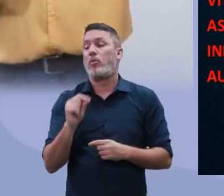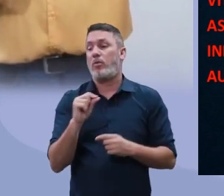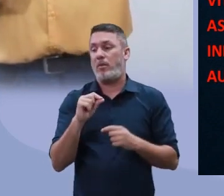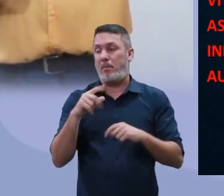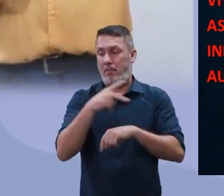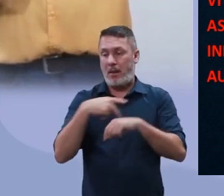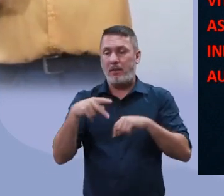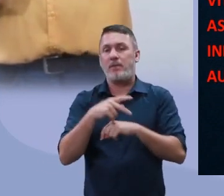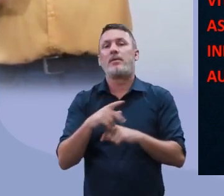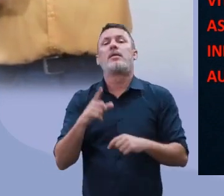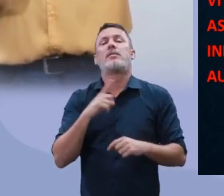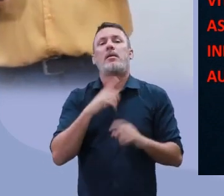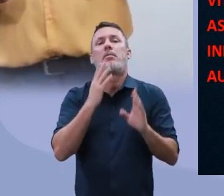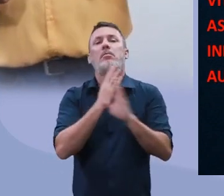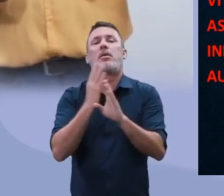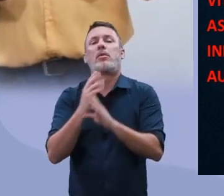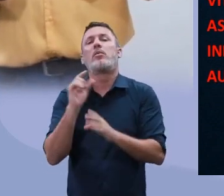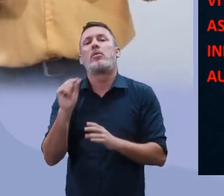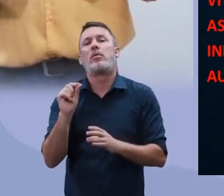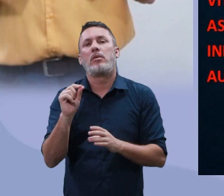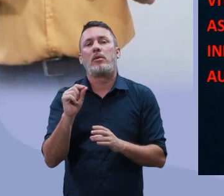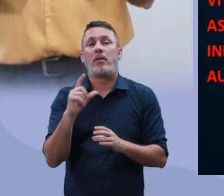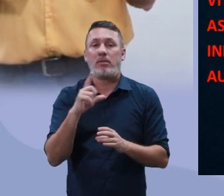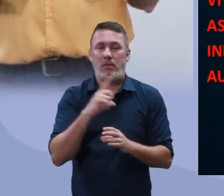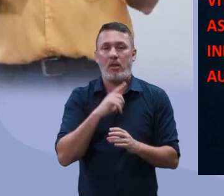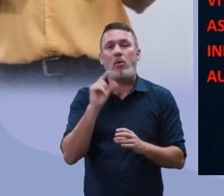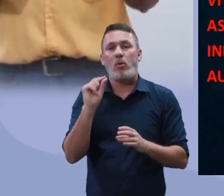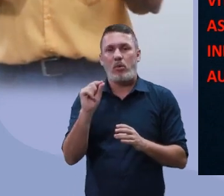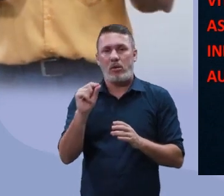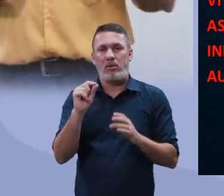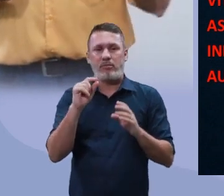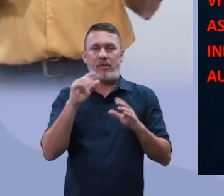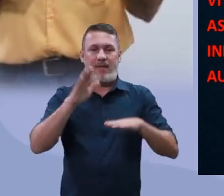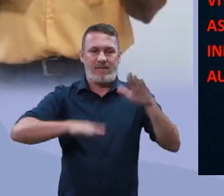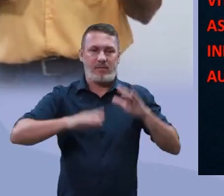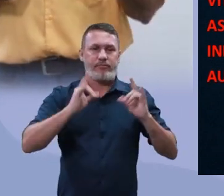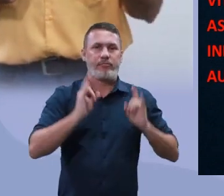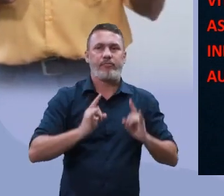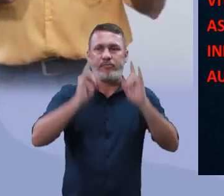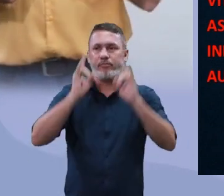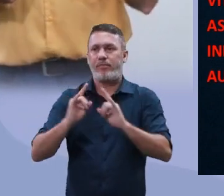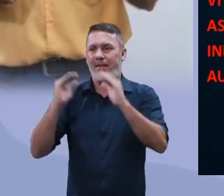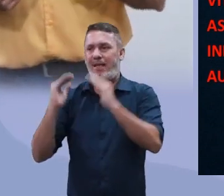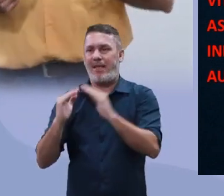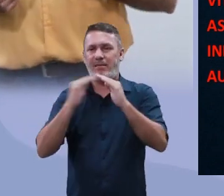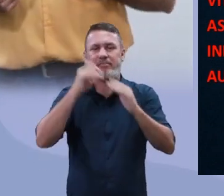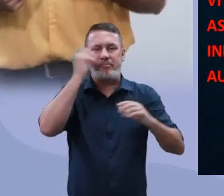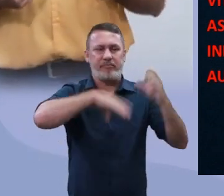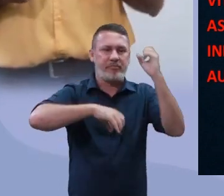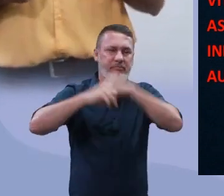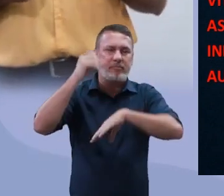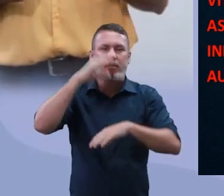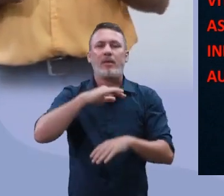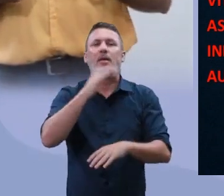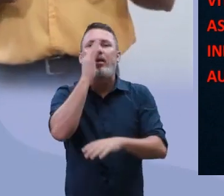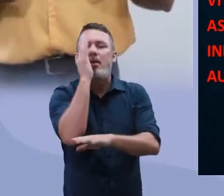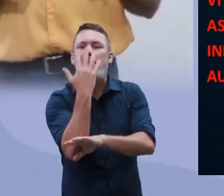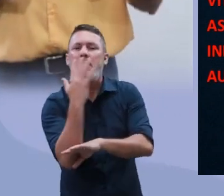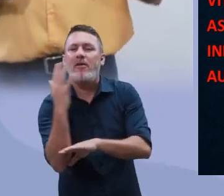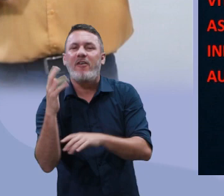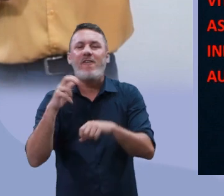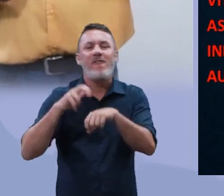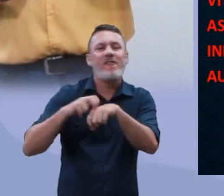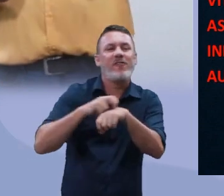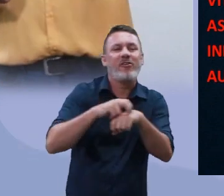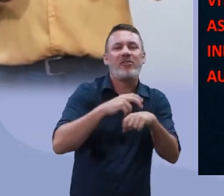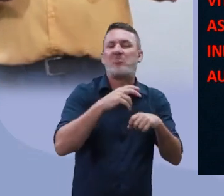são o fato de se ter uma urbanização desordenada sem a preservação de áreas verdes.